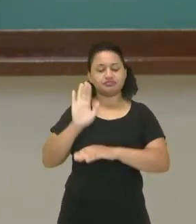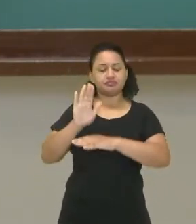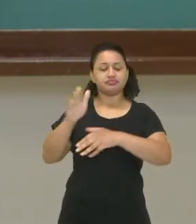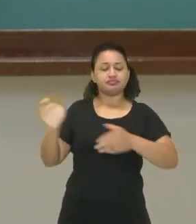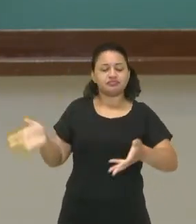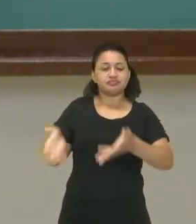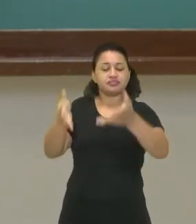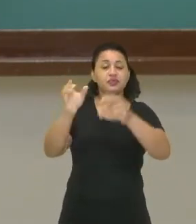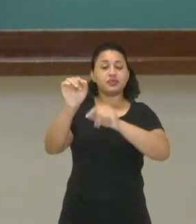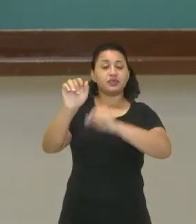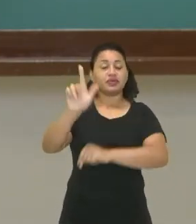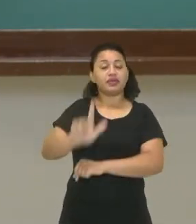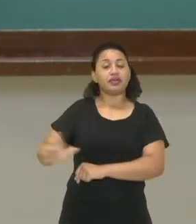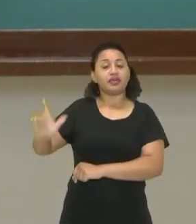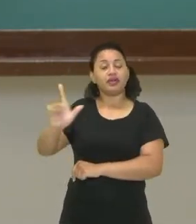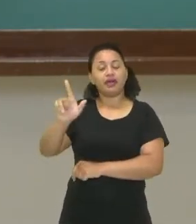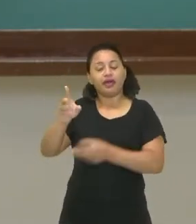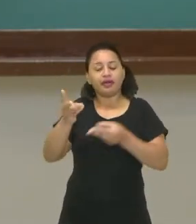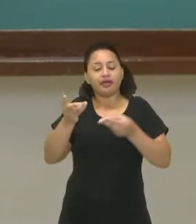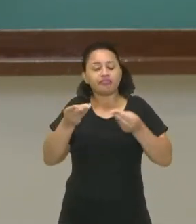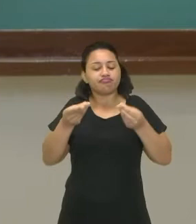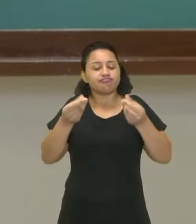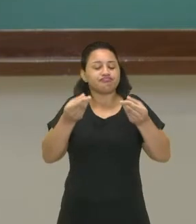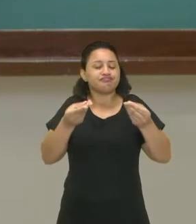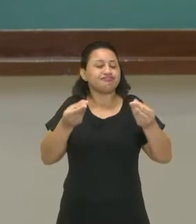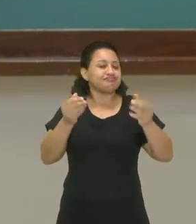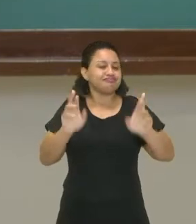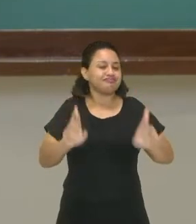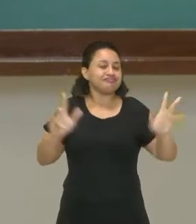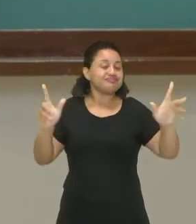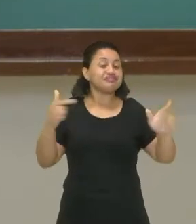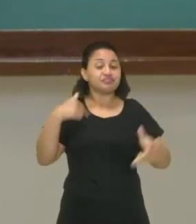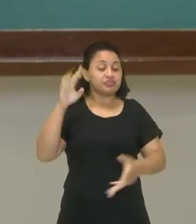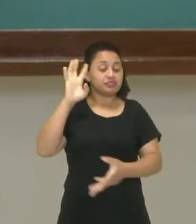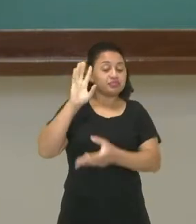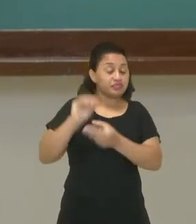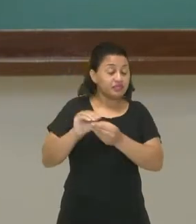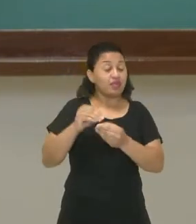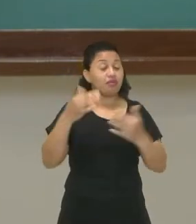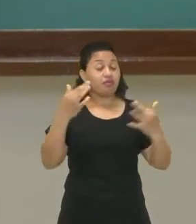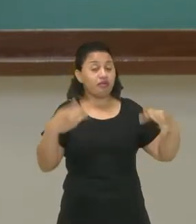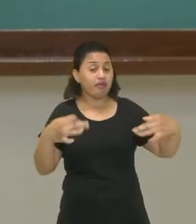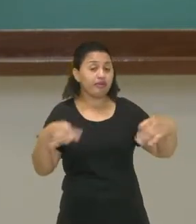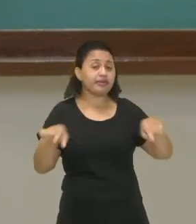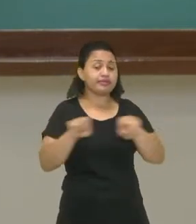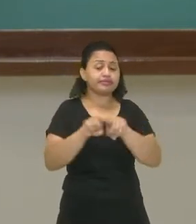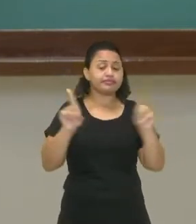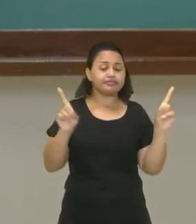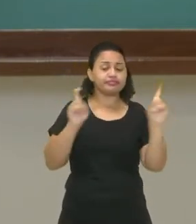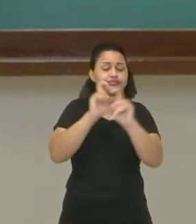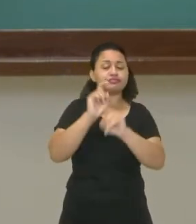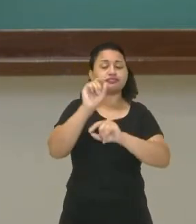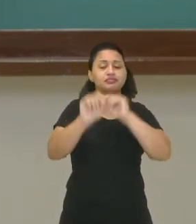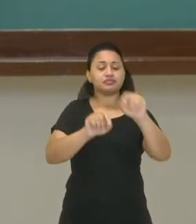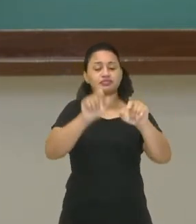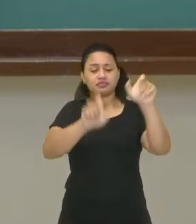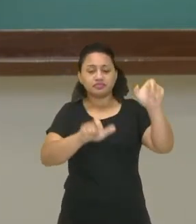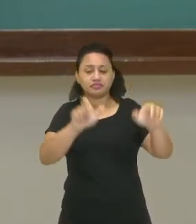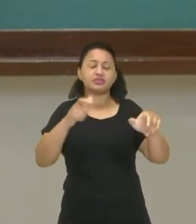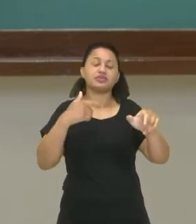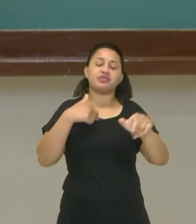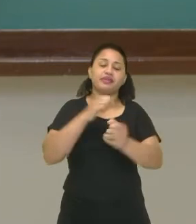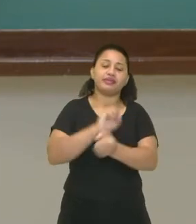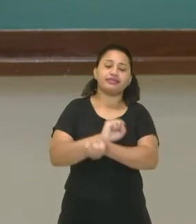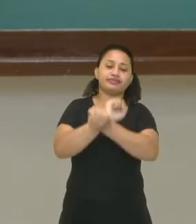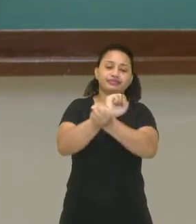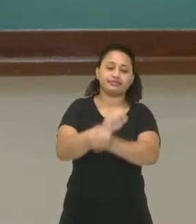a sua sensibilidade sem igual ao compreender as dores e dificuldades pelas quais passavam os